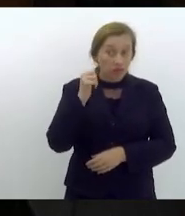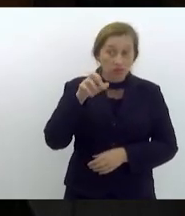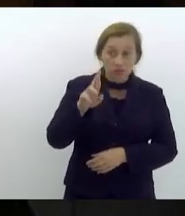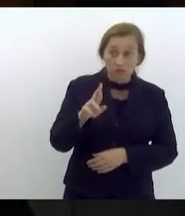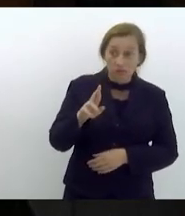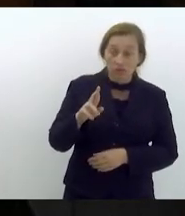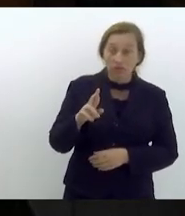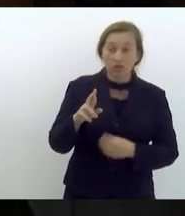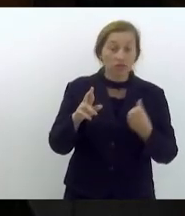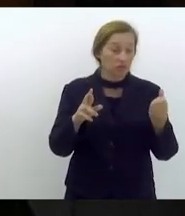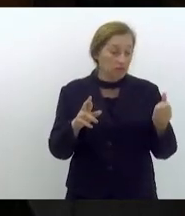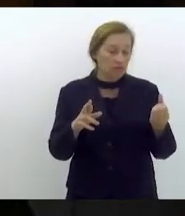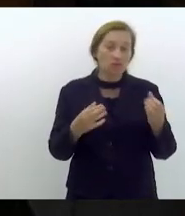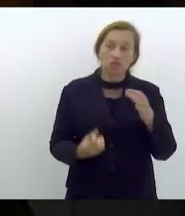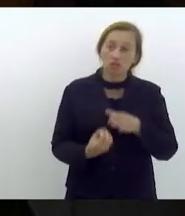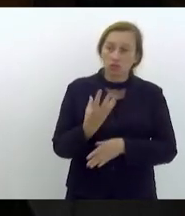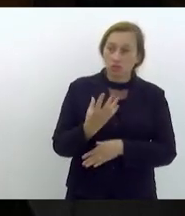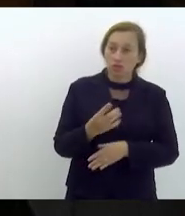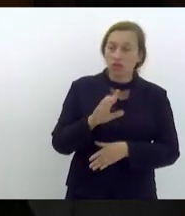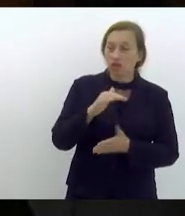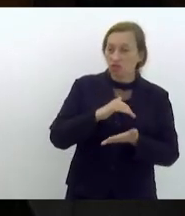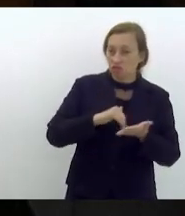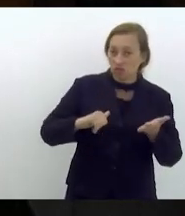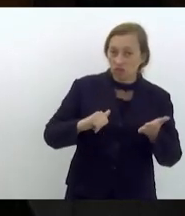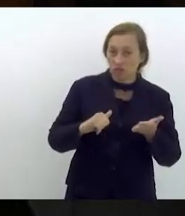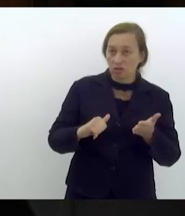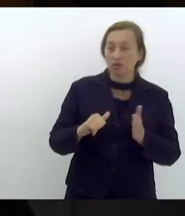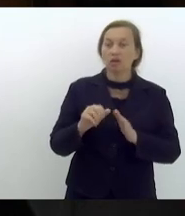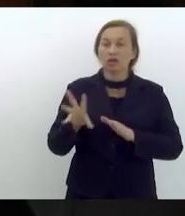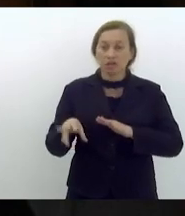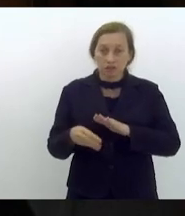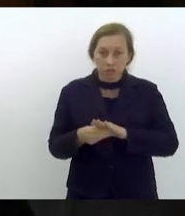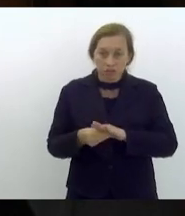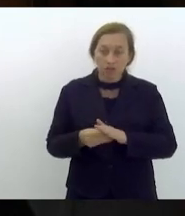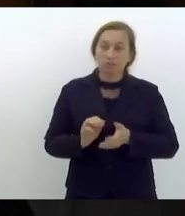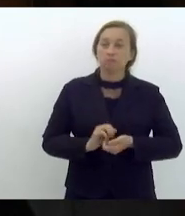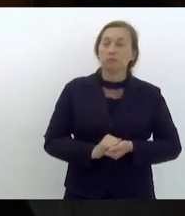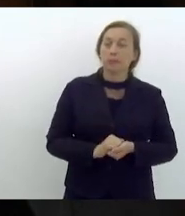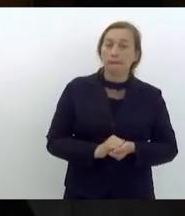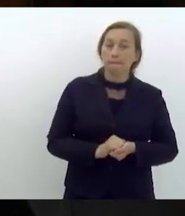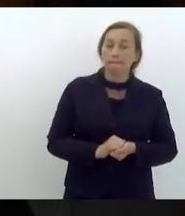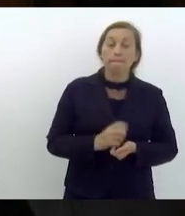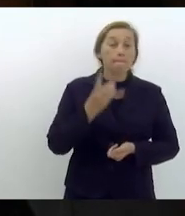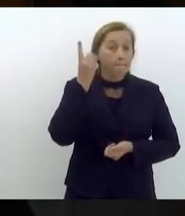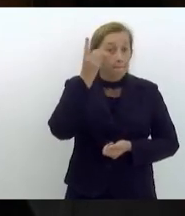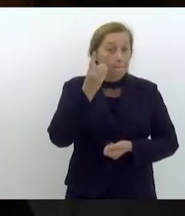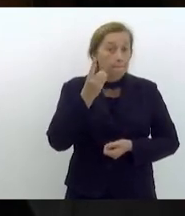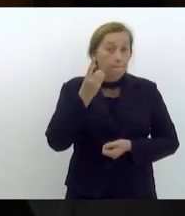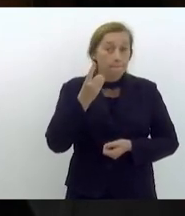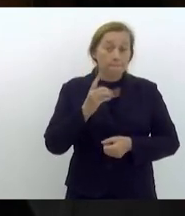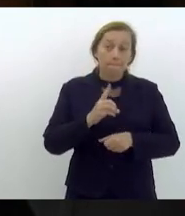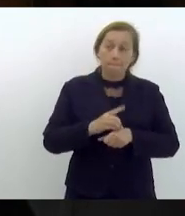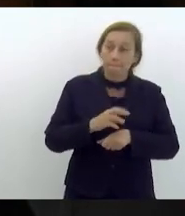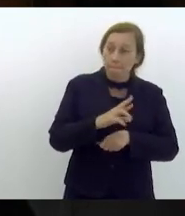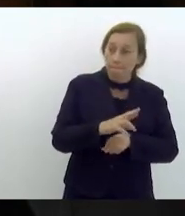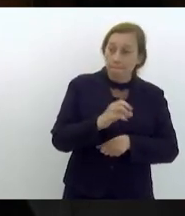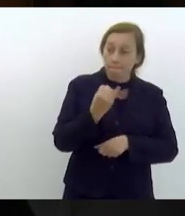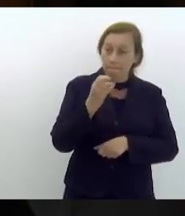autor de seis e eles retiraram as emendas o doutor Serginho